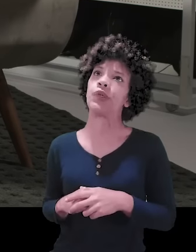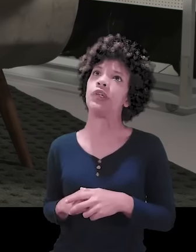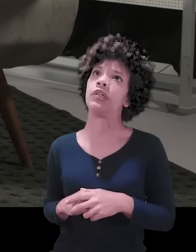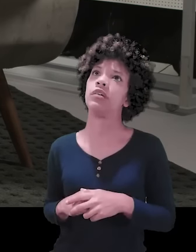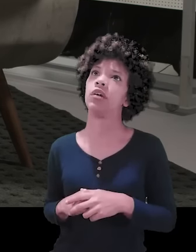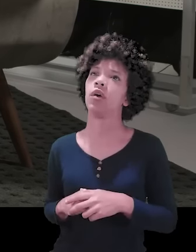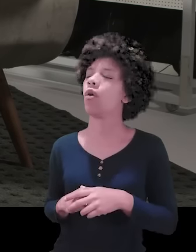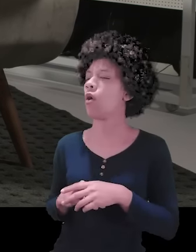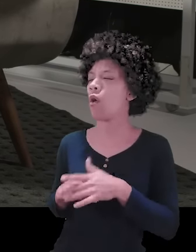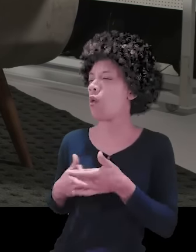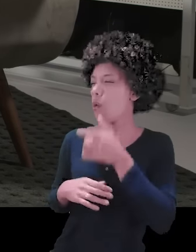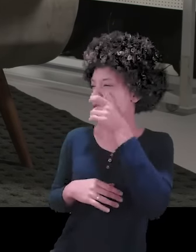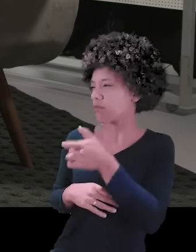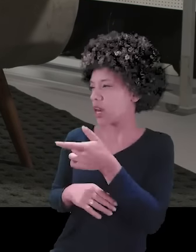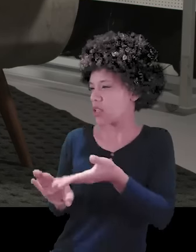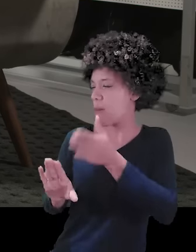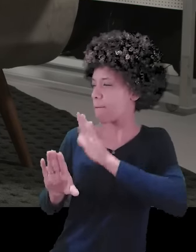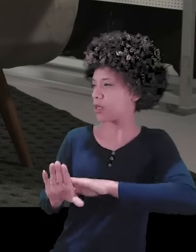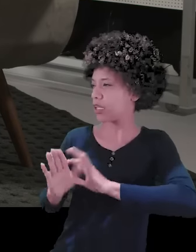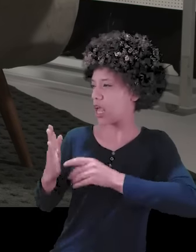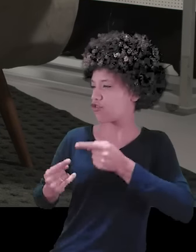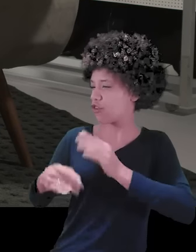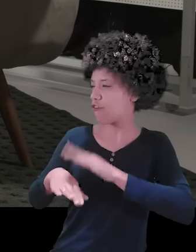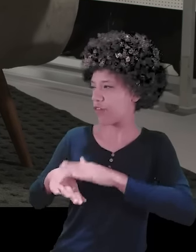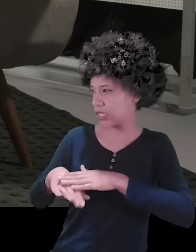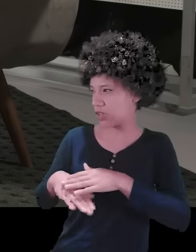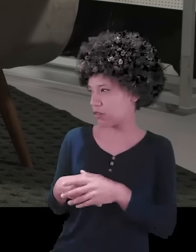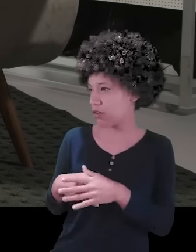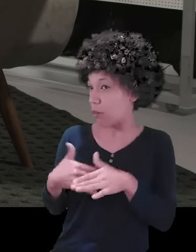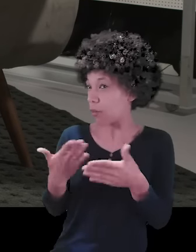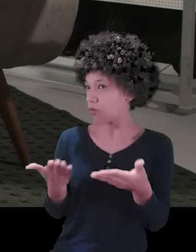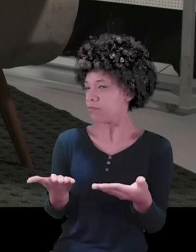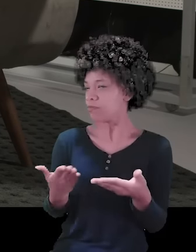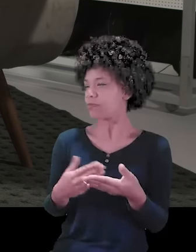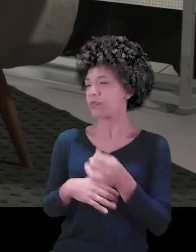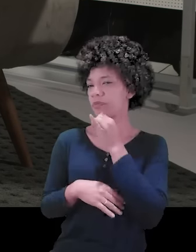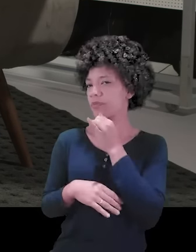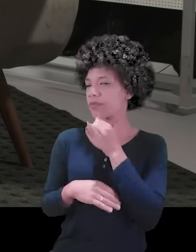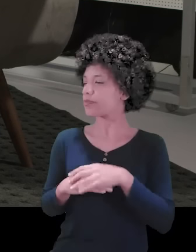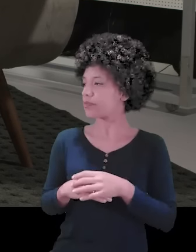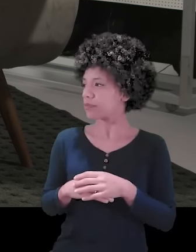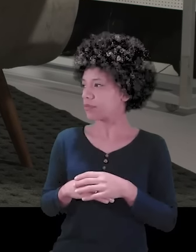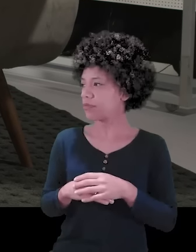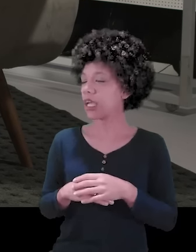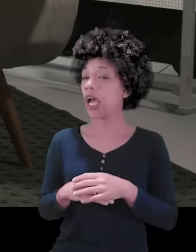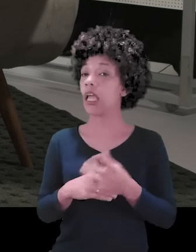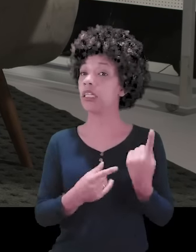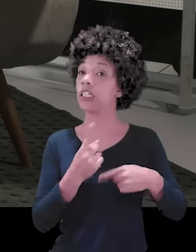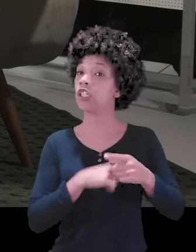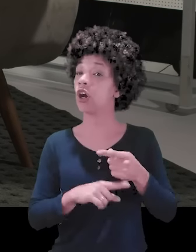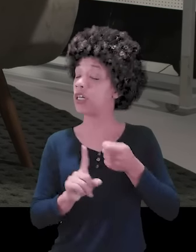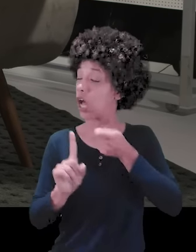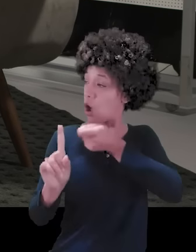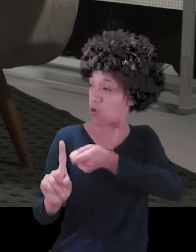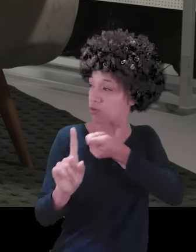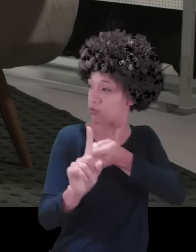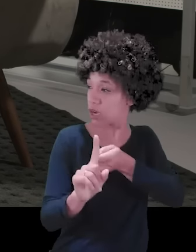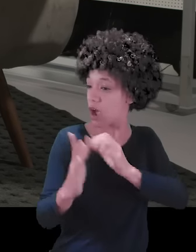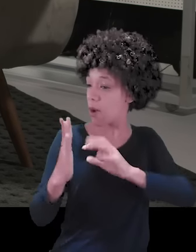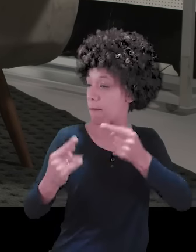qual que é o interesse por trás nesse político e fazer esse tipo de coisa qual que é a ele tava ele se torna um explorador